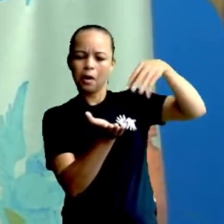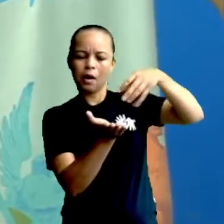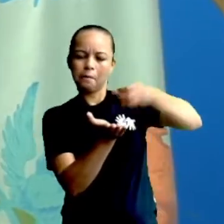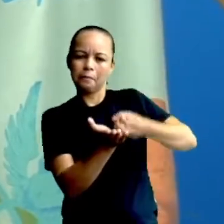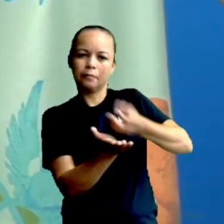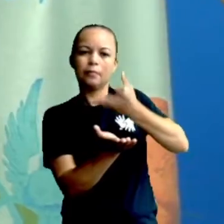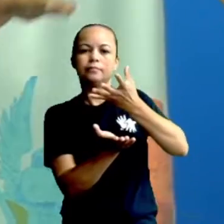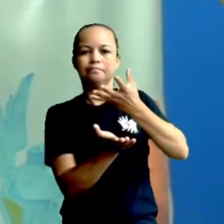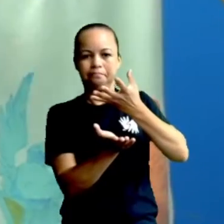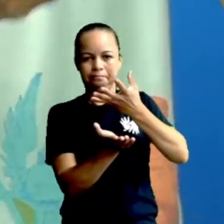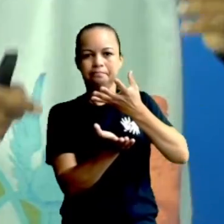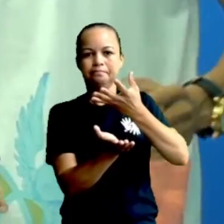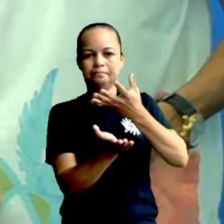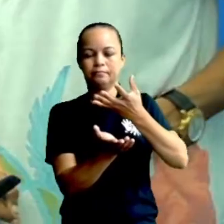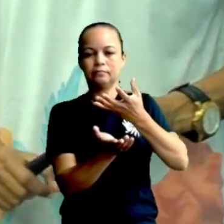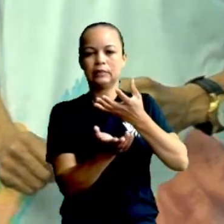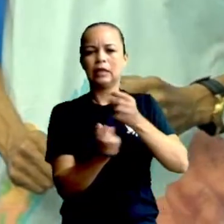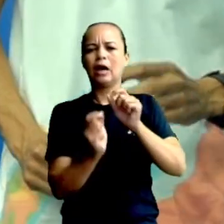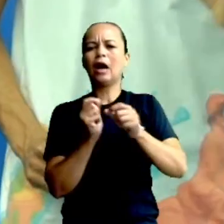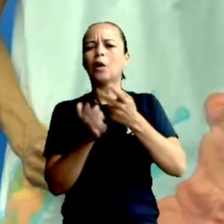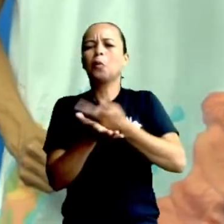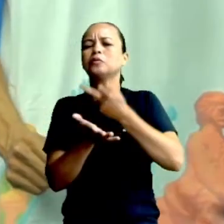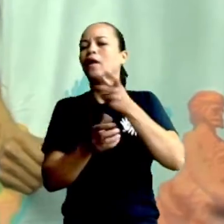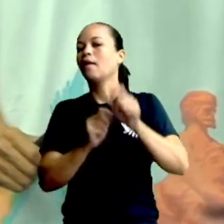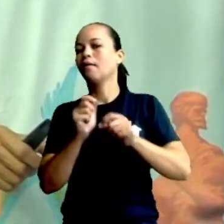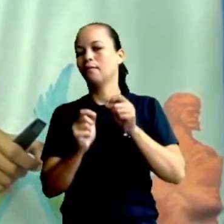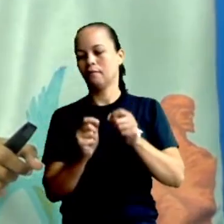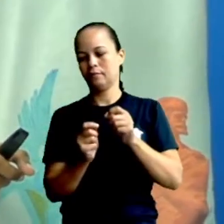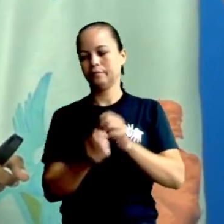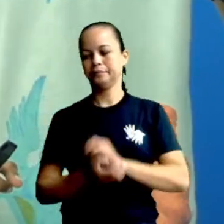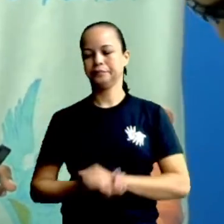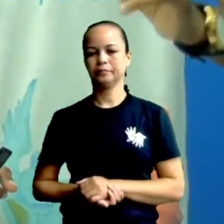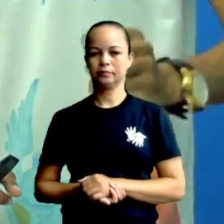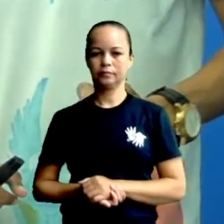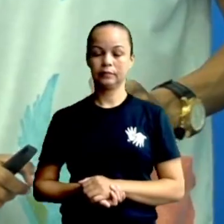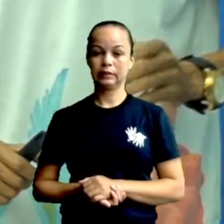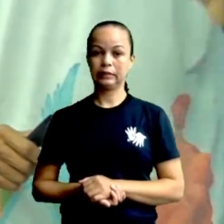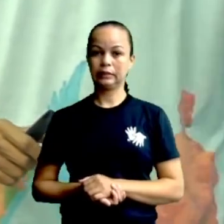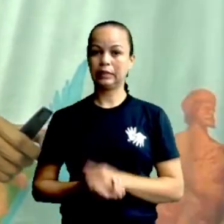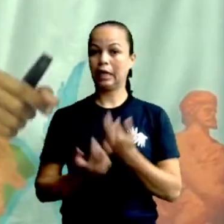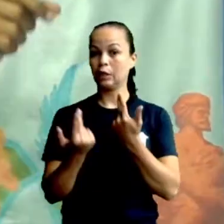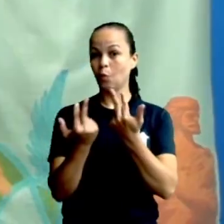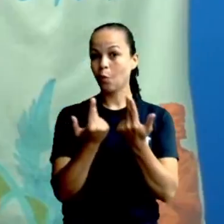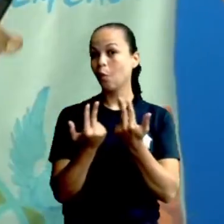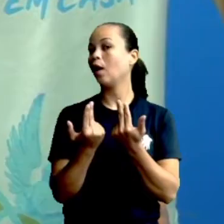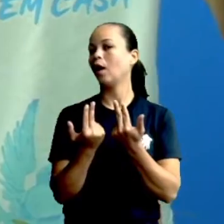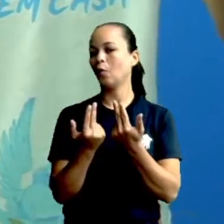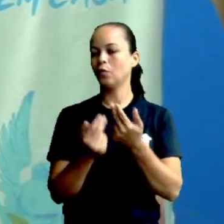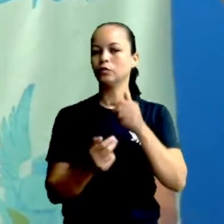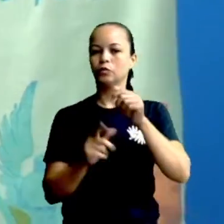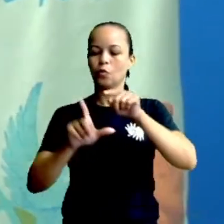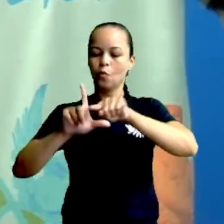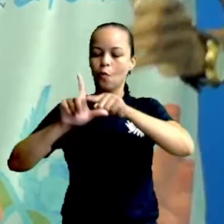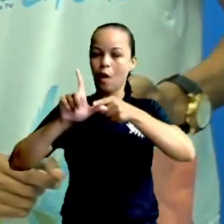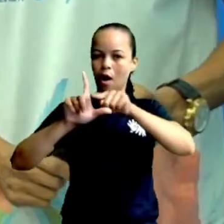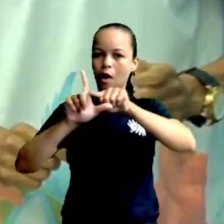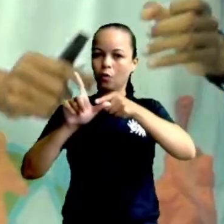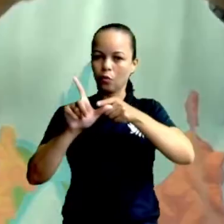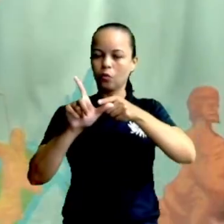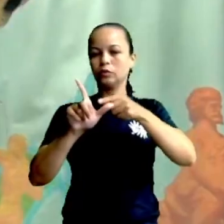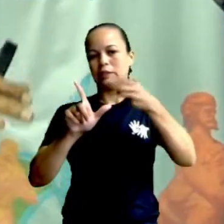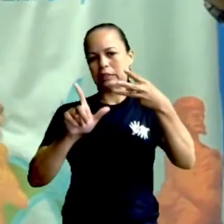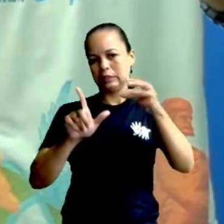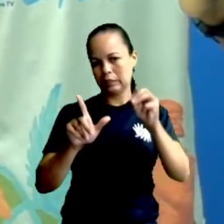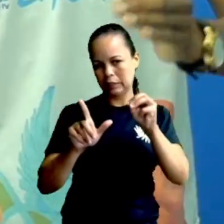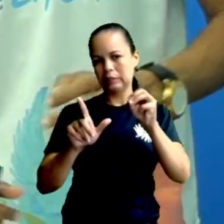refletiu, tá? Bate e reflete, o que vai acontecer? Tá no mesmo ângulo. Se entra com o ângulo de 30, sai com o ângulo de 30.